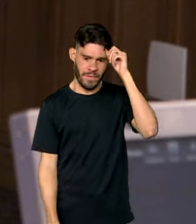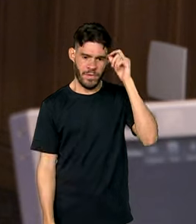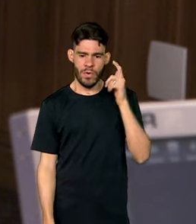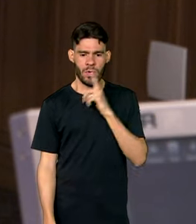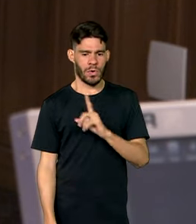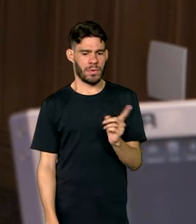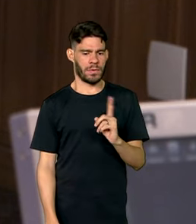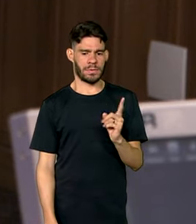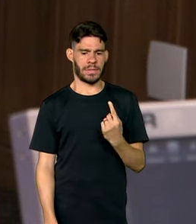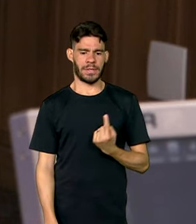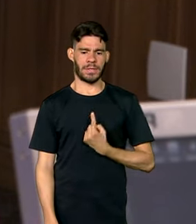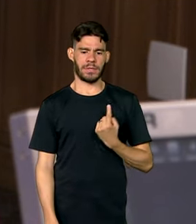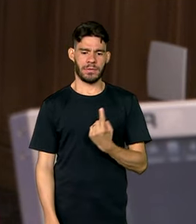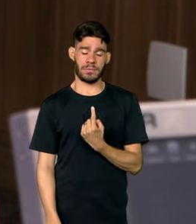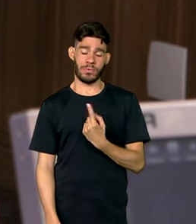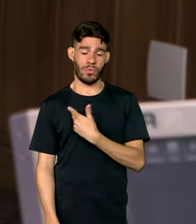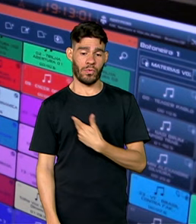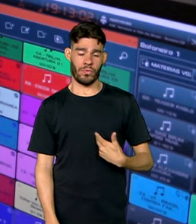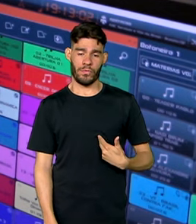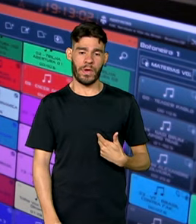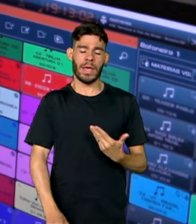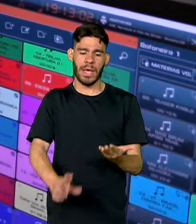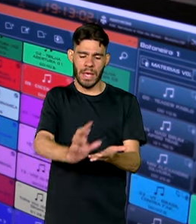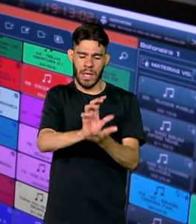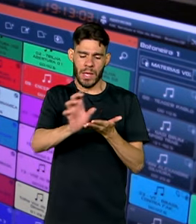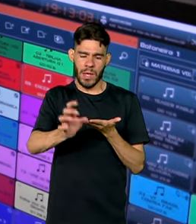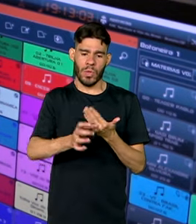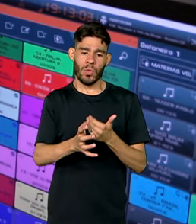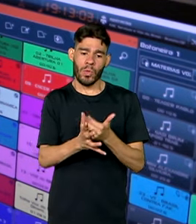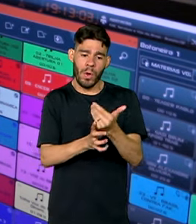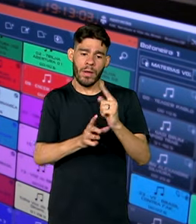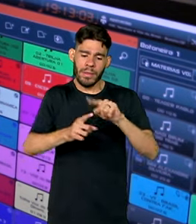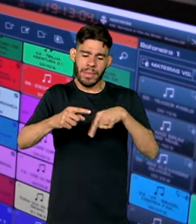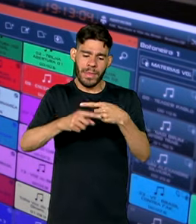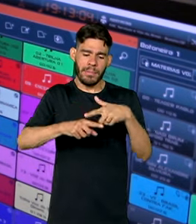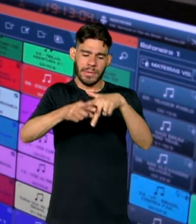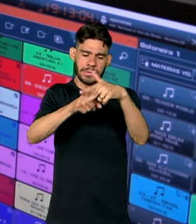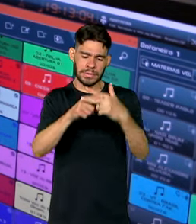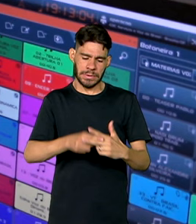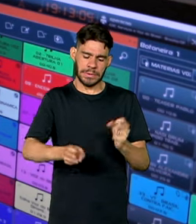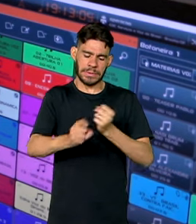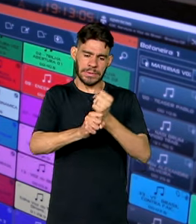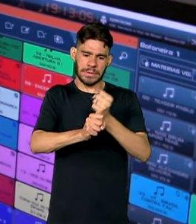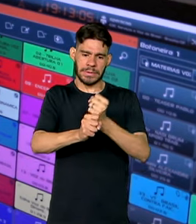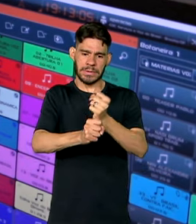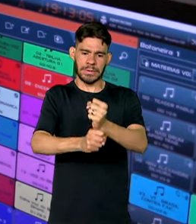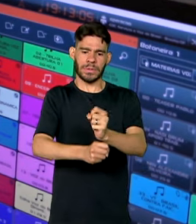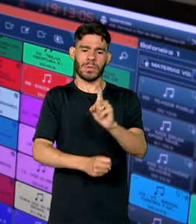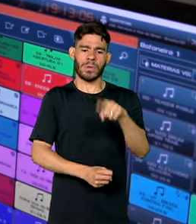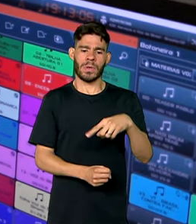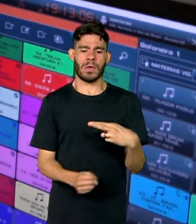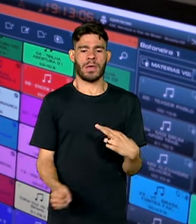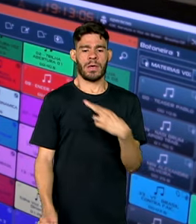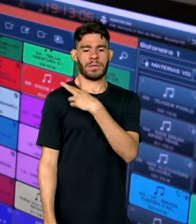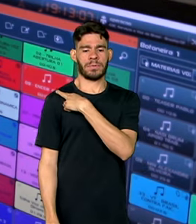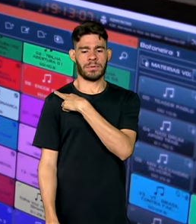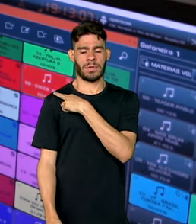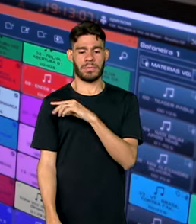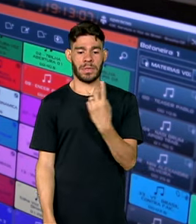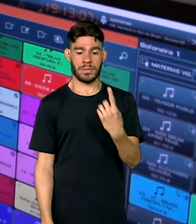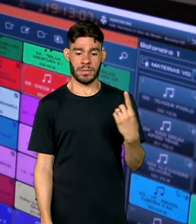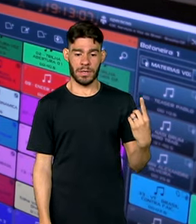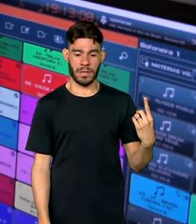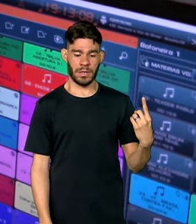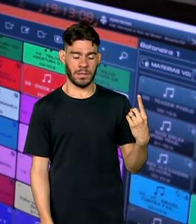consegue fazer sozinho então o governo faz esse investimento inicial mas depois a manutenção ao longo dos anos passa a ser de responsabilidade de cada